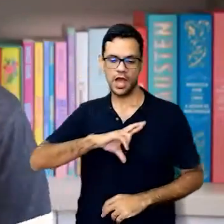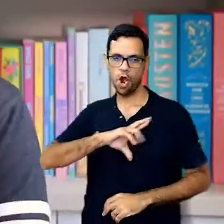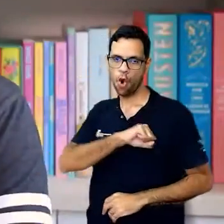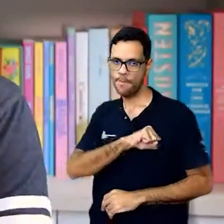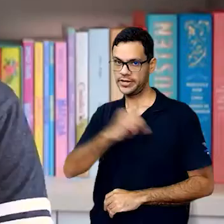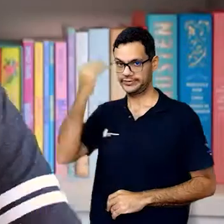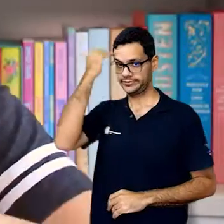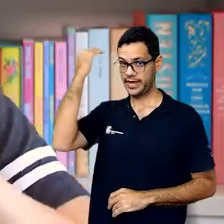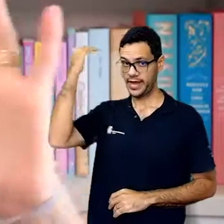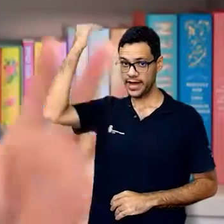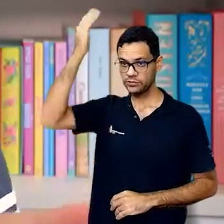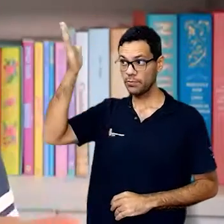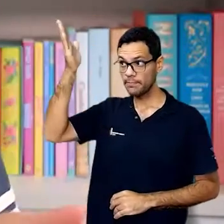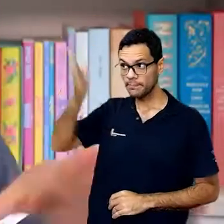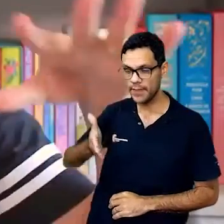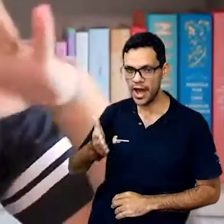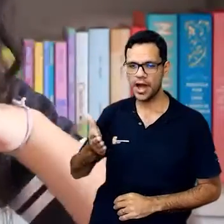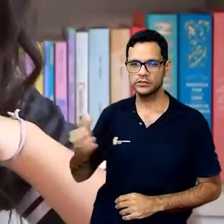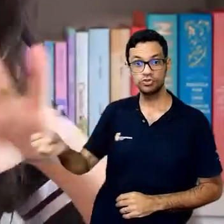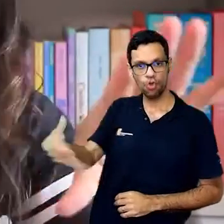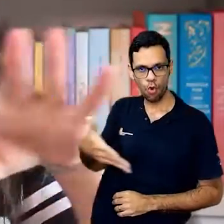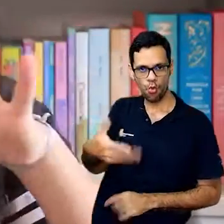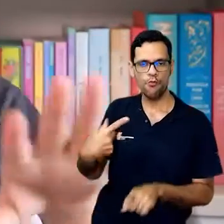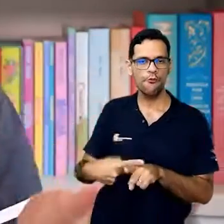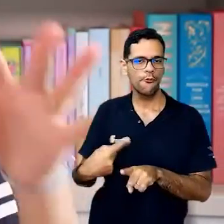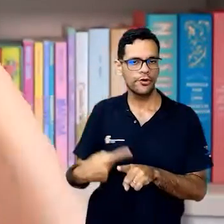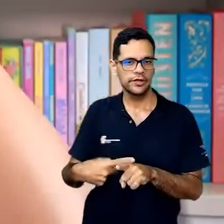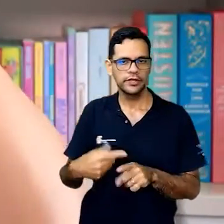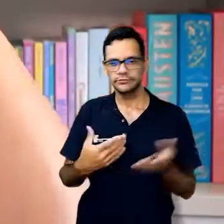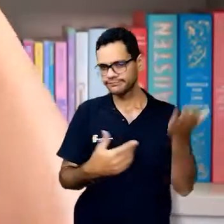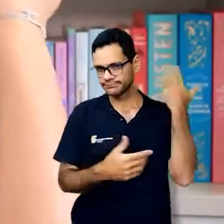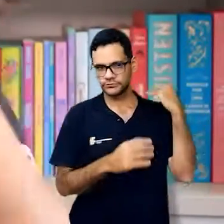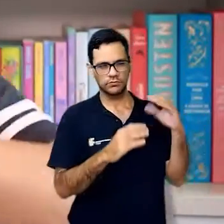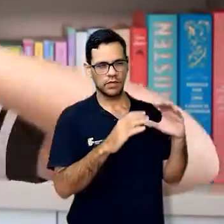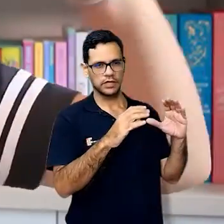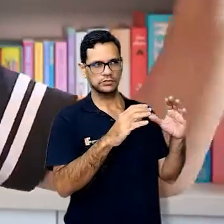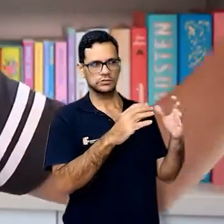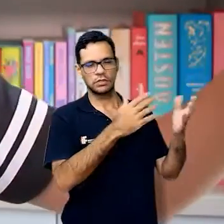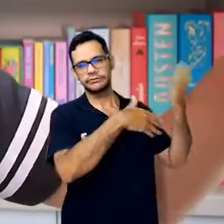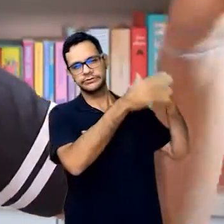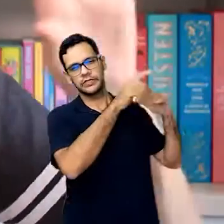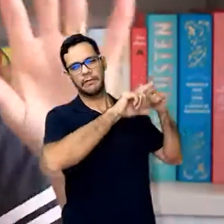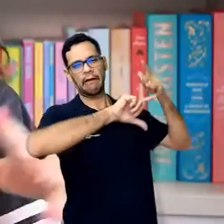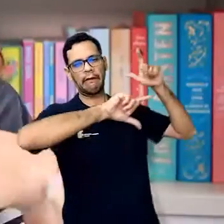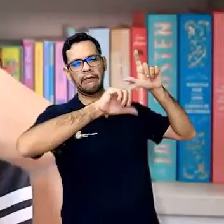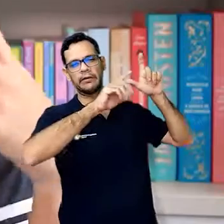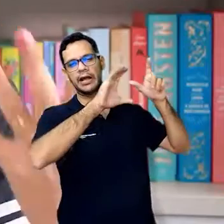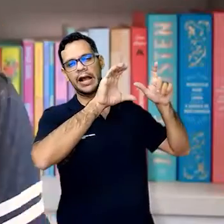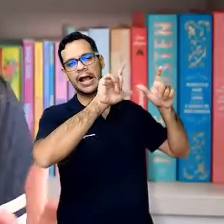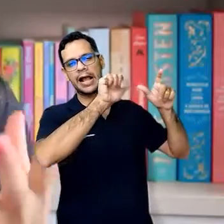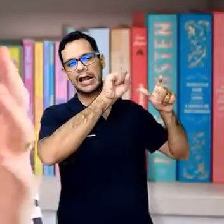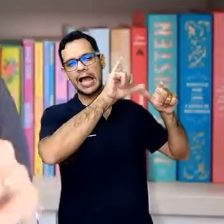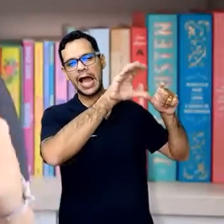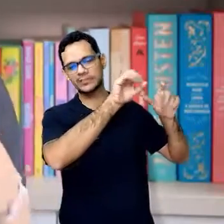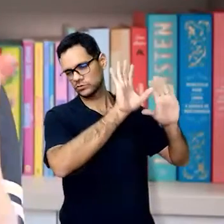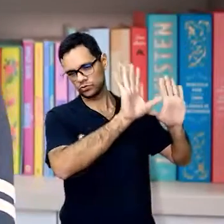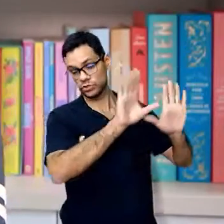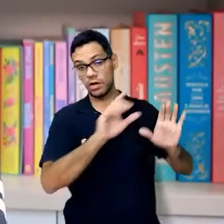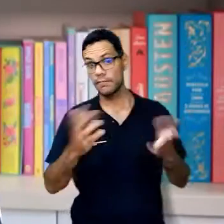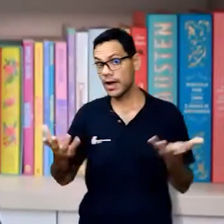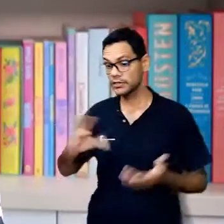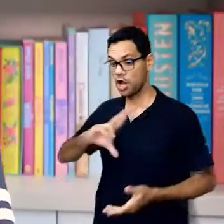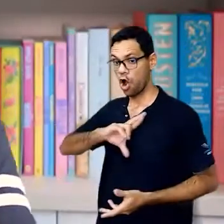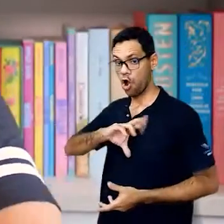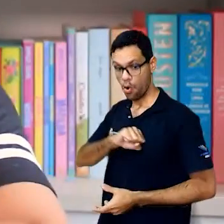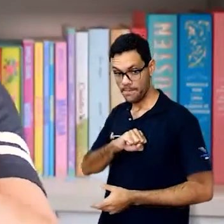mais leio é romance adulto / contemporâneo, assim, né, porque aí eu tô saindo um pouco do clássico, né, então falando de romance, não